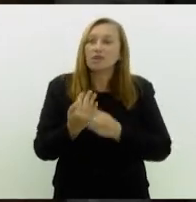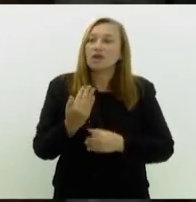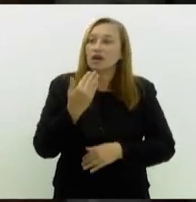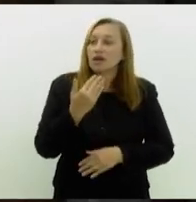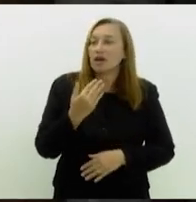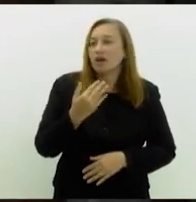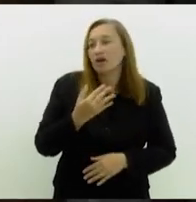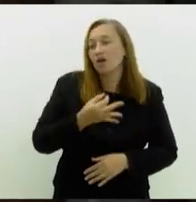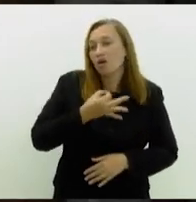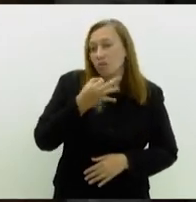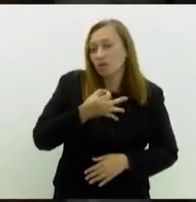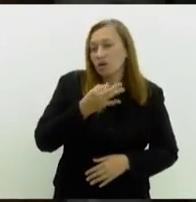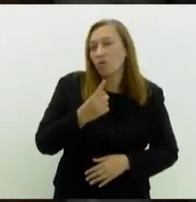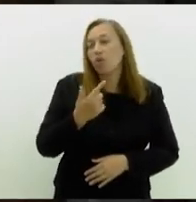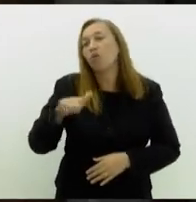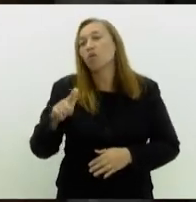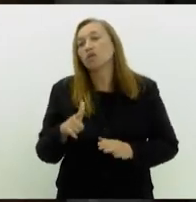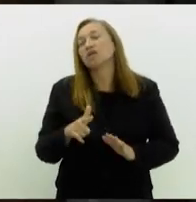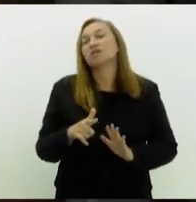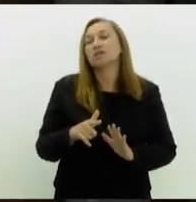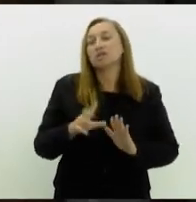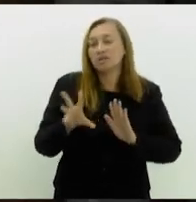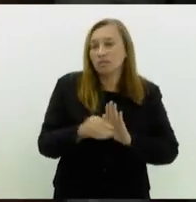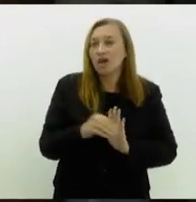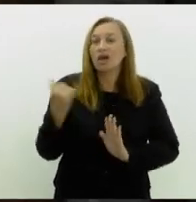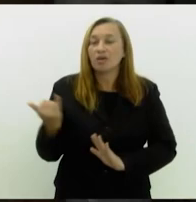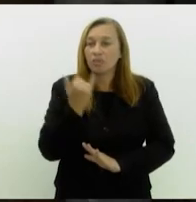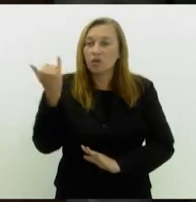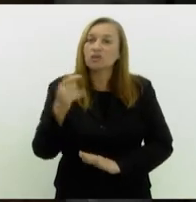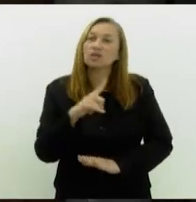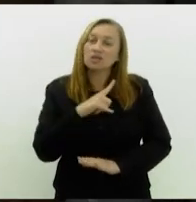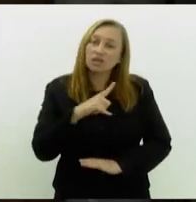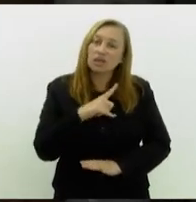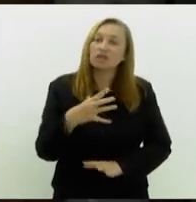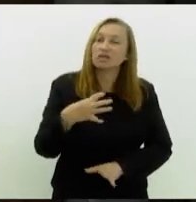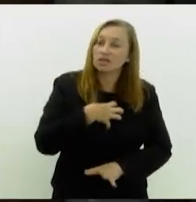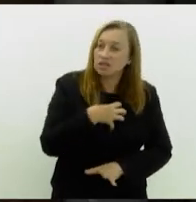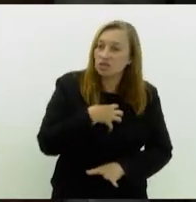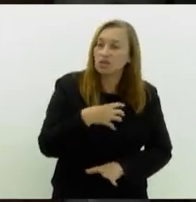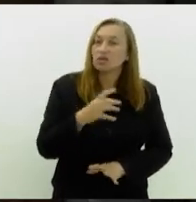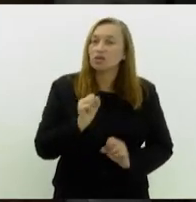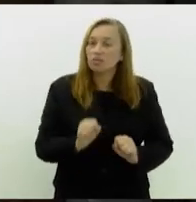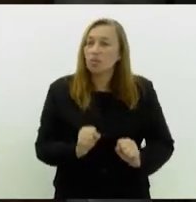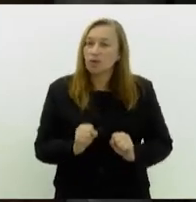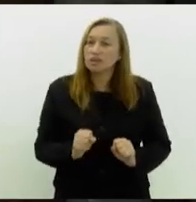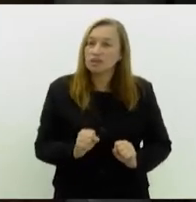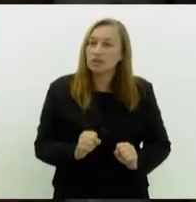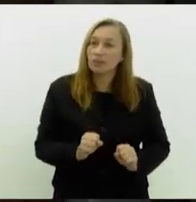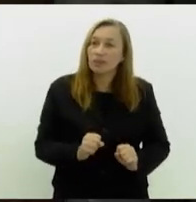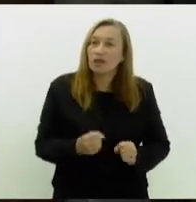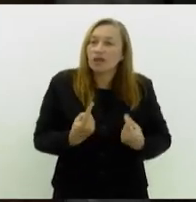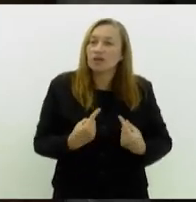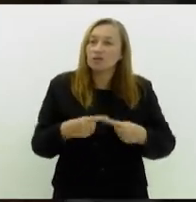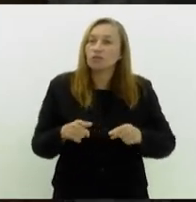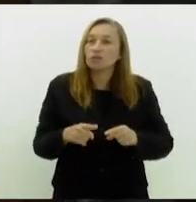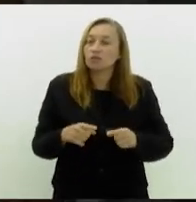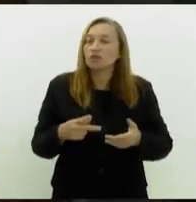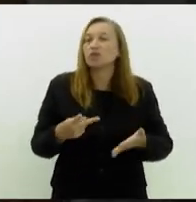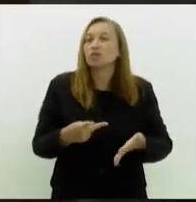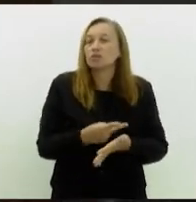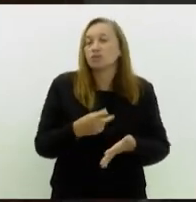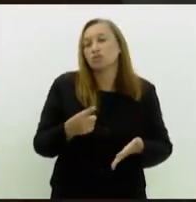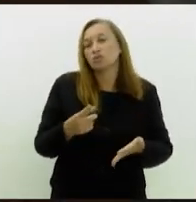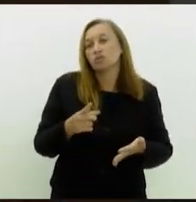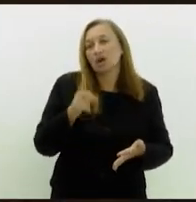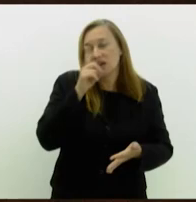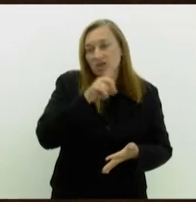falou não deixa passar Porque é importante que tenha algo nesse sentido para que a gente possa combater a negligência médica